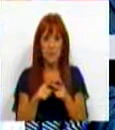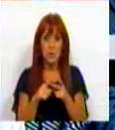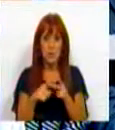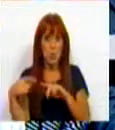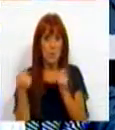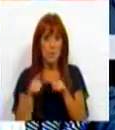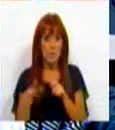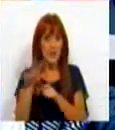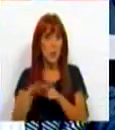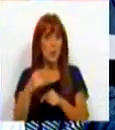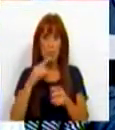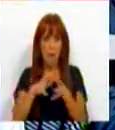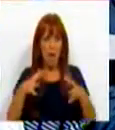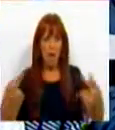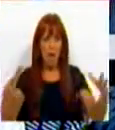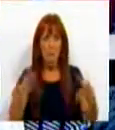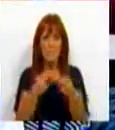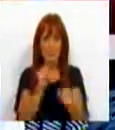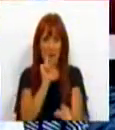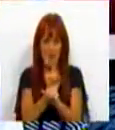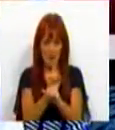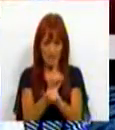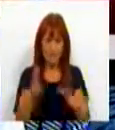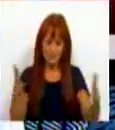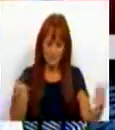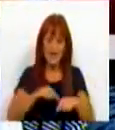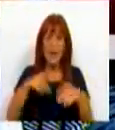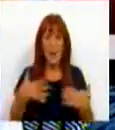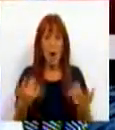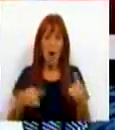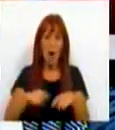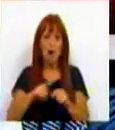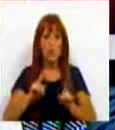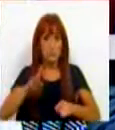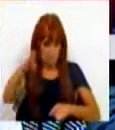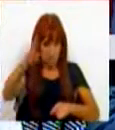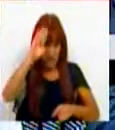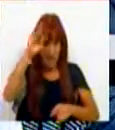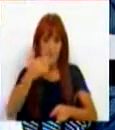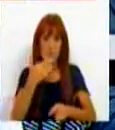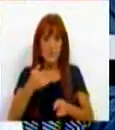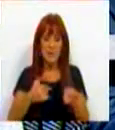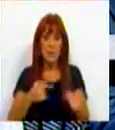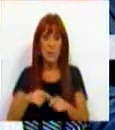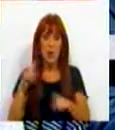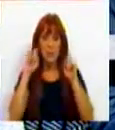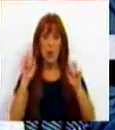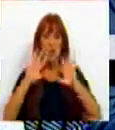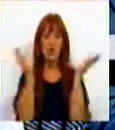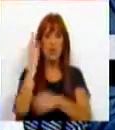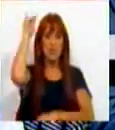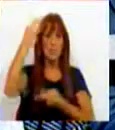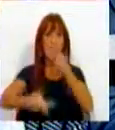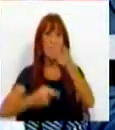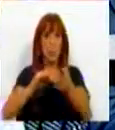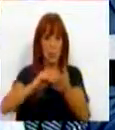um pacto nacional muito alargado sobre a matéria. Neste momento, nós, como sabe, pedimos à Procuradoria-Geral da República uma